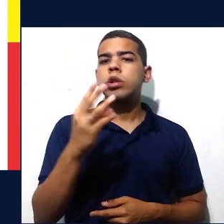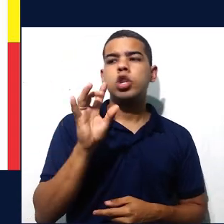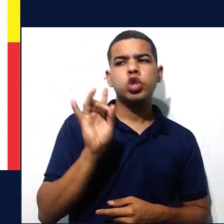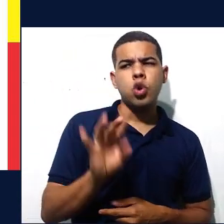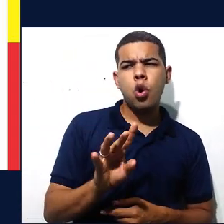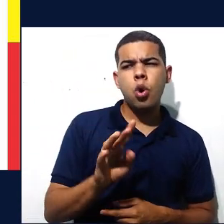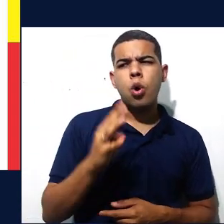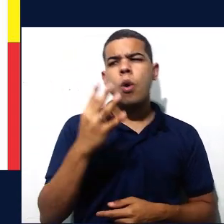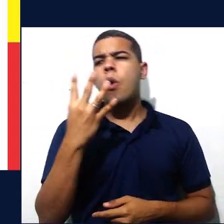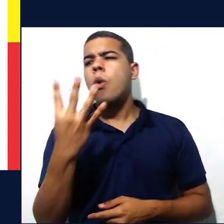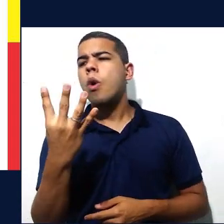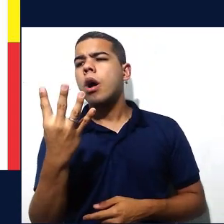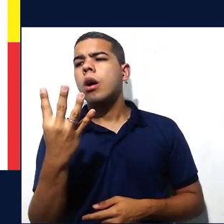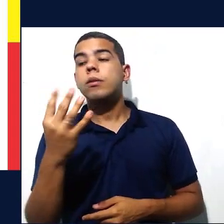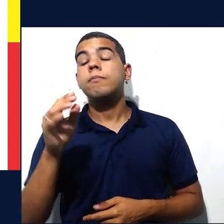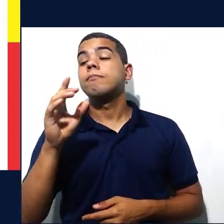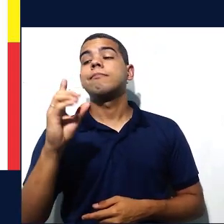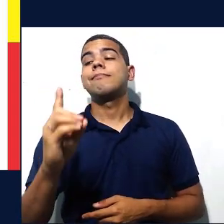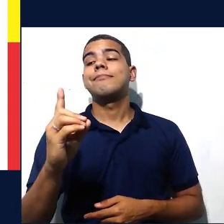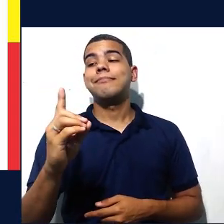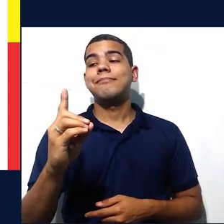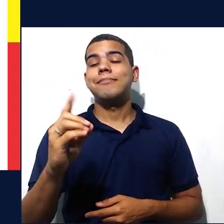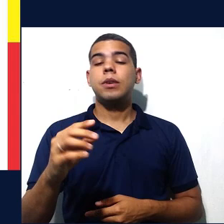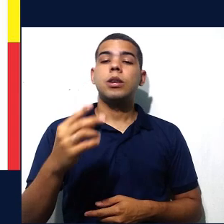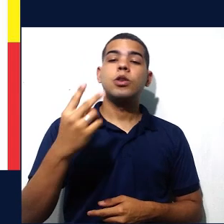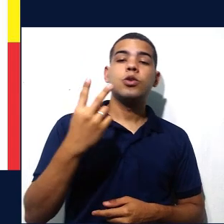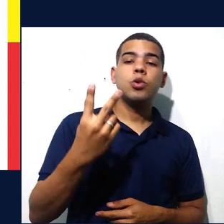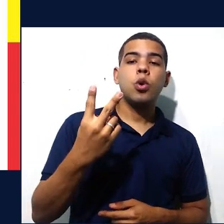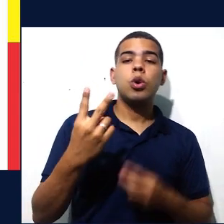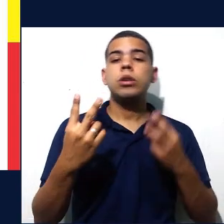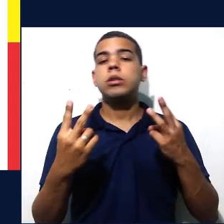3. Qual será a alternativa correta?